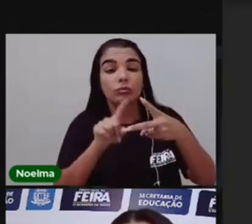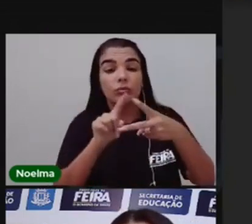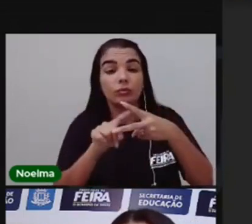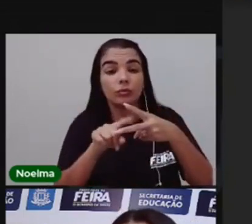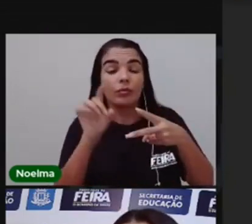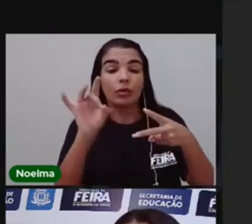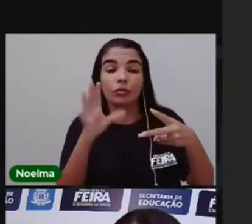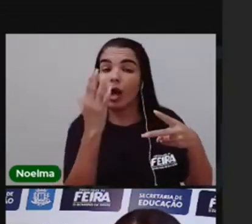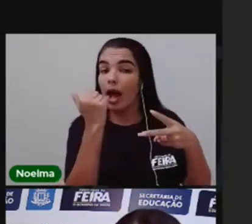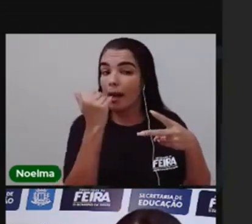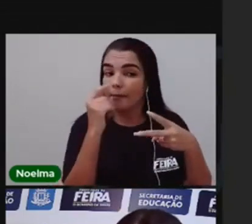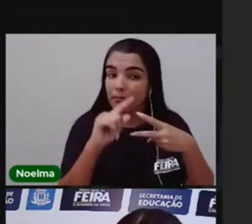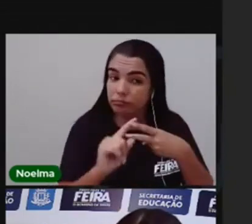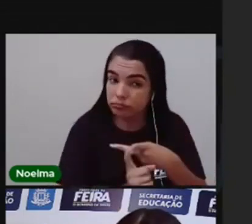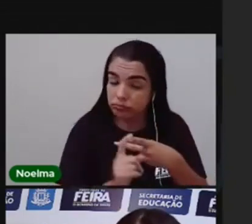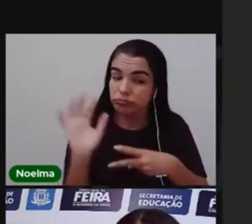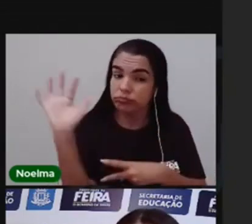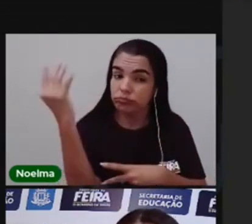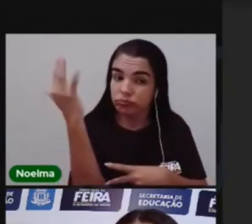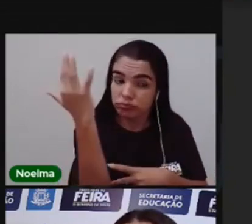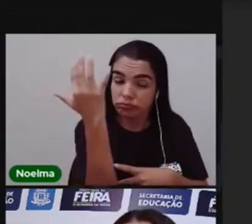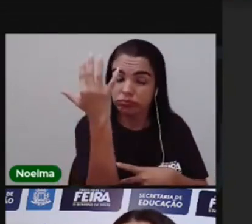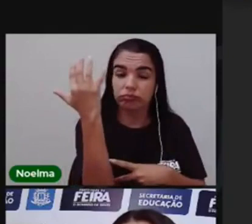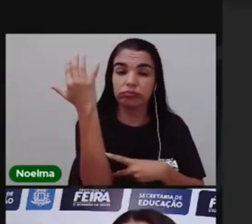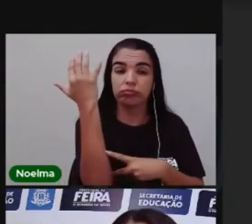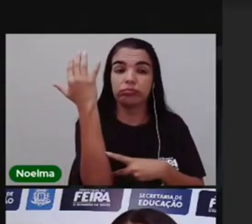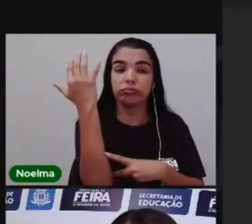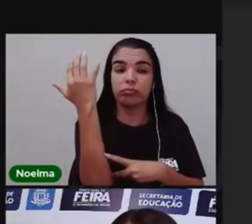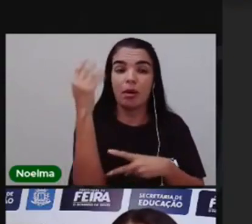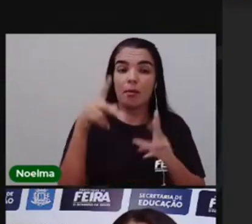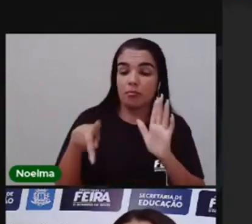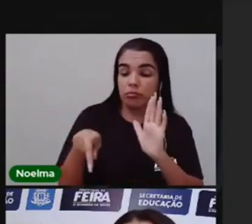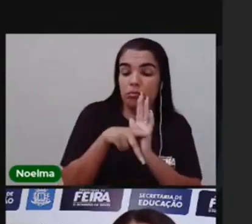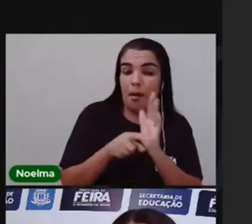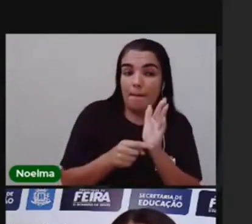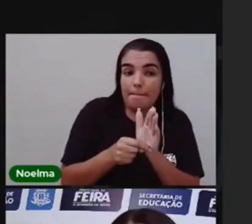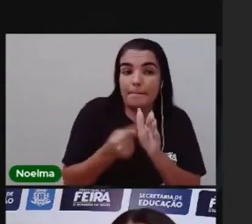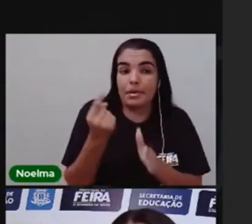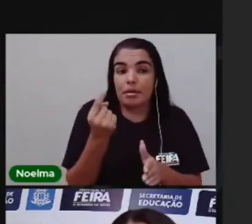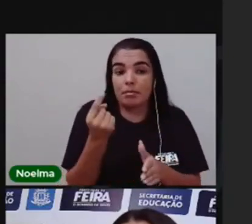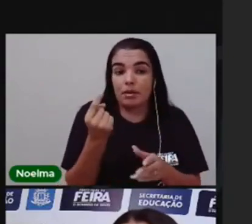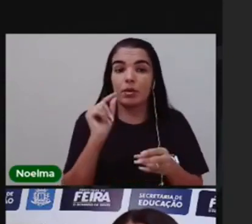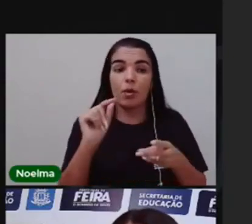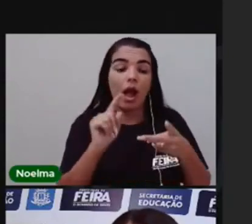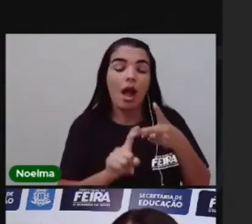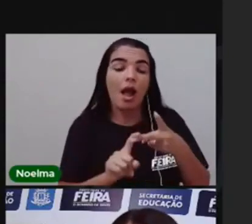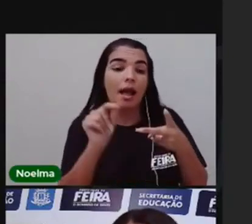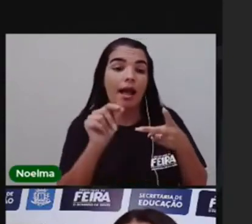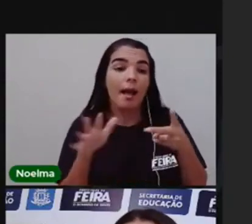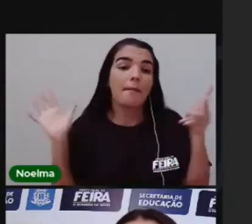eles se alimentam somente de vegetais, que é o caso do consumidor primário, que aqui é a